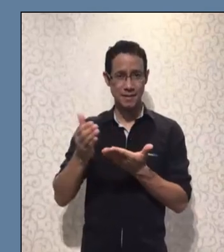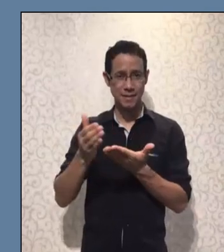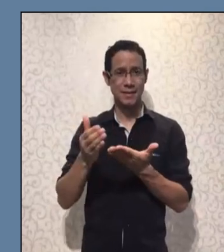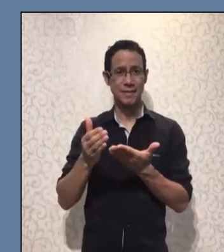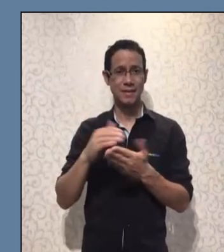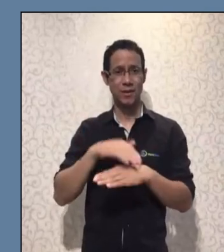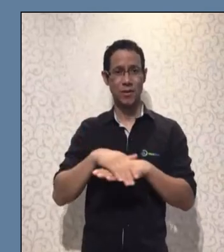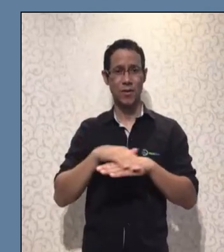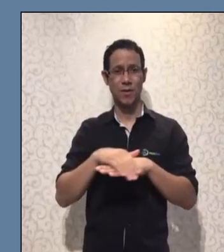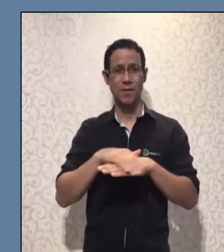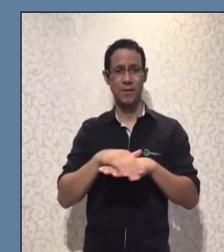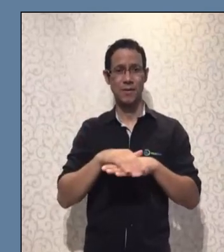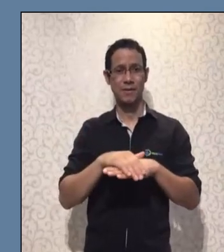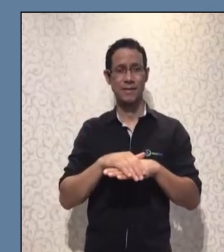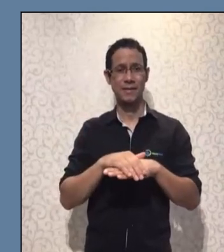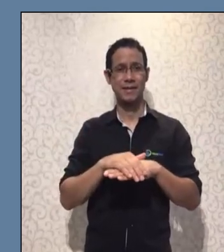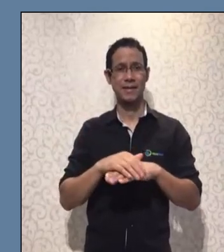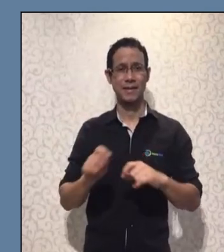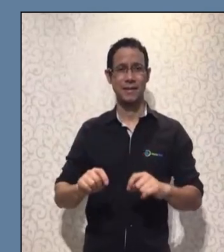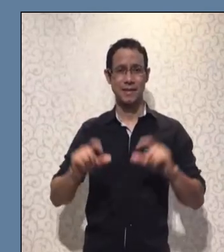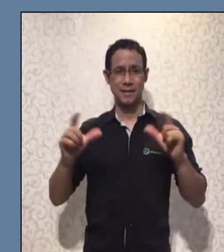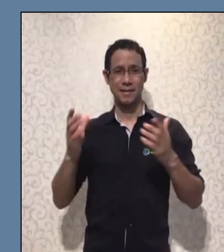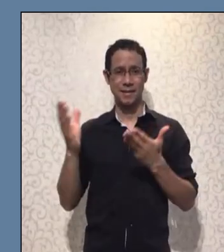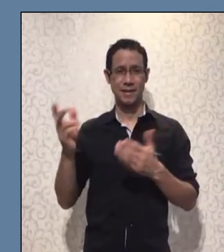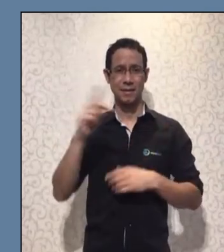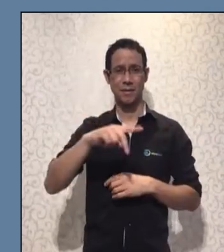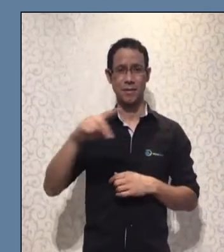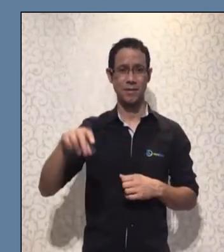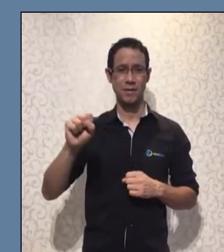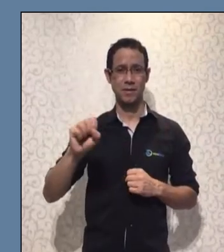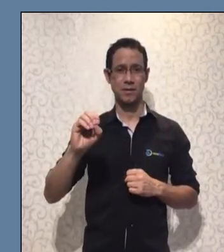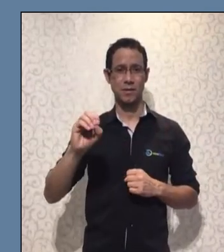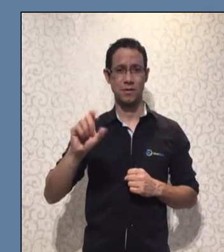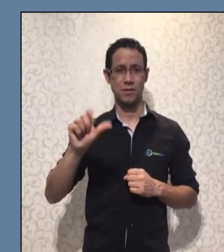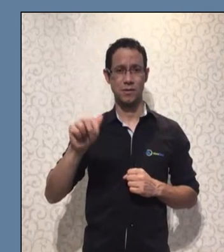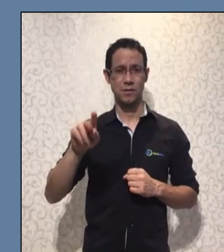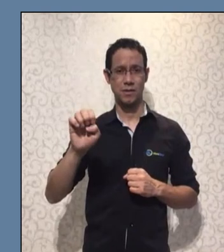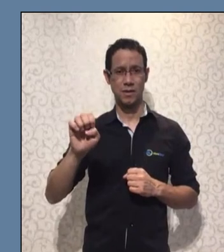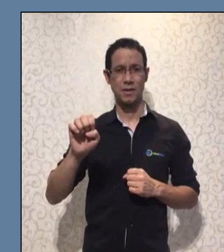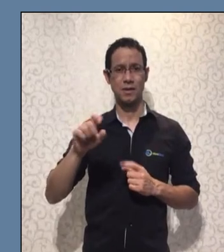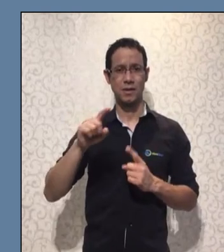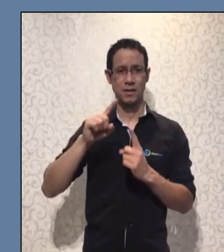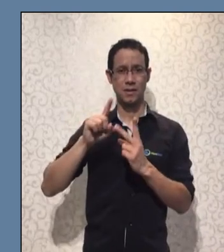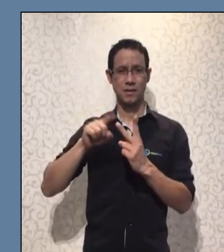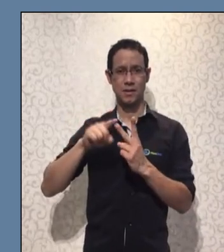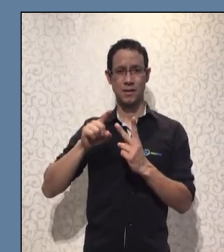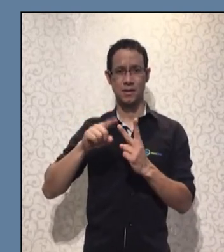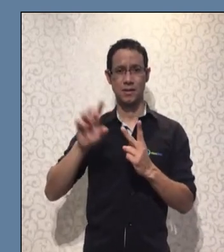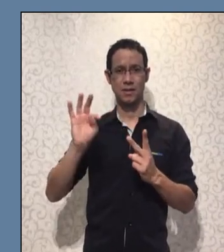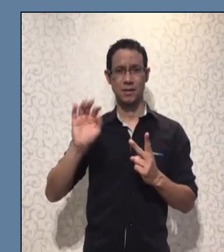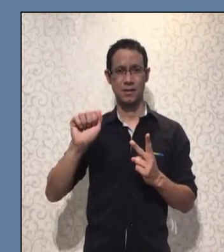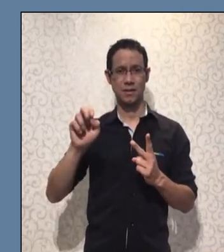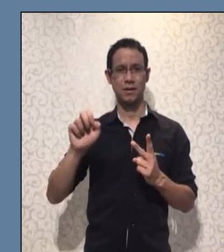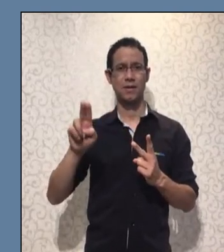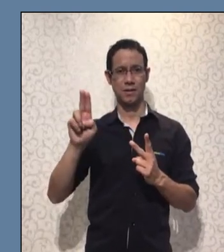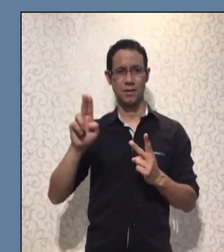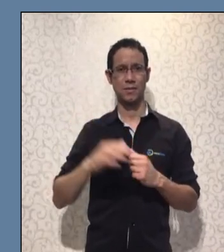gostaria de passar a palavra, então, à professora Solange e depois ao professor Tadeu Chiarelli. Por favor, Solange.